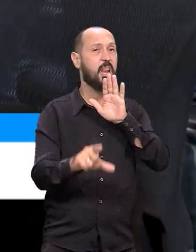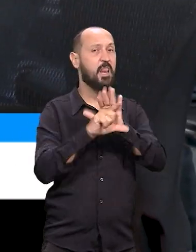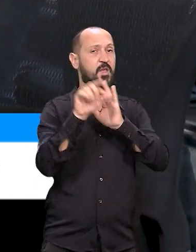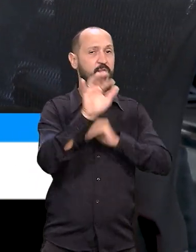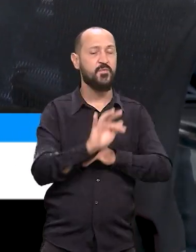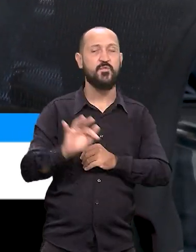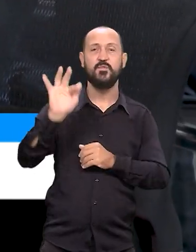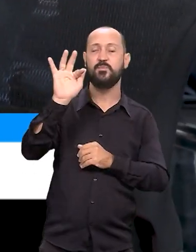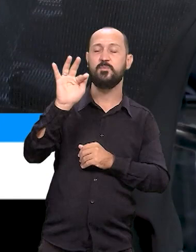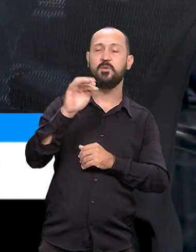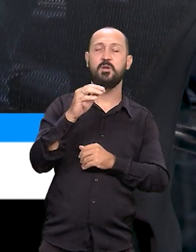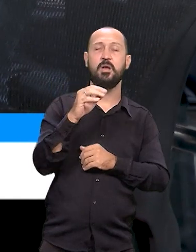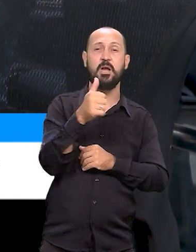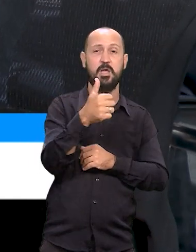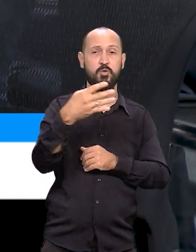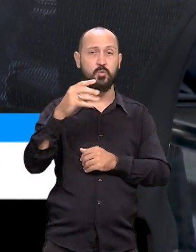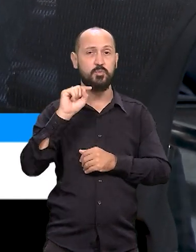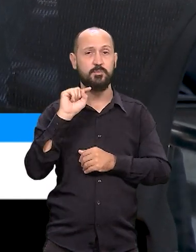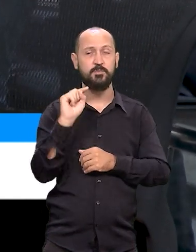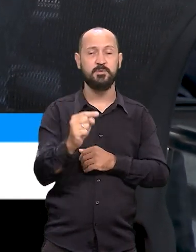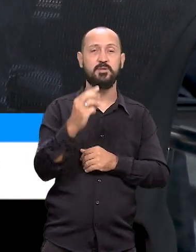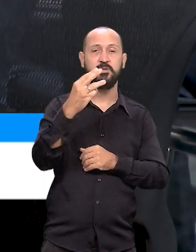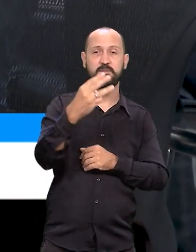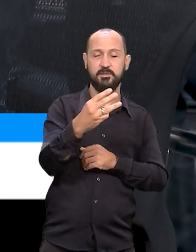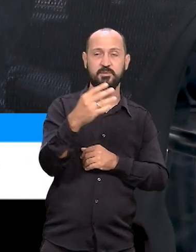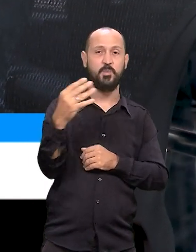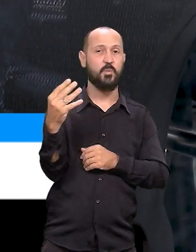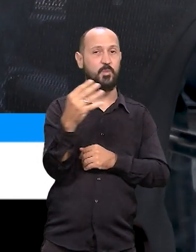nos termos da Lei Federal número